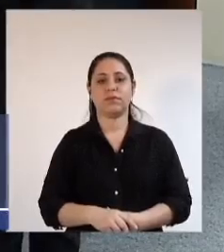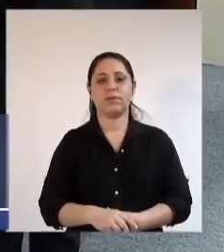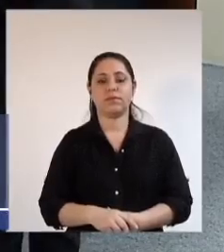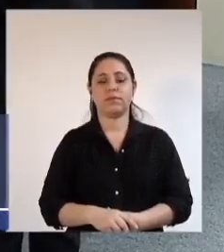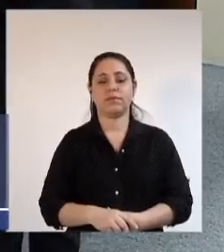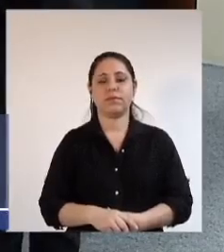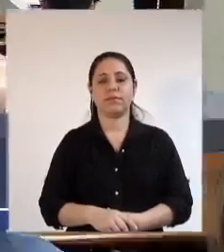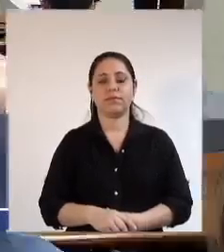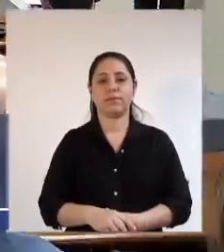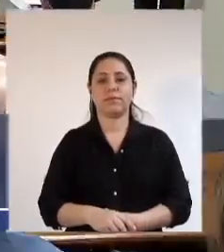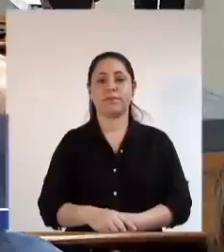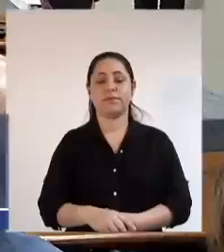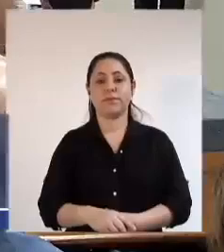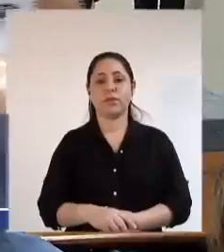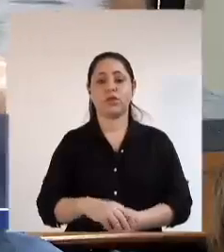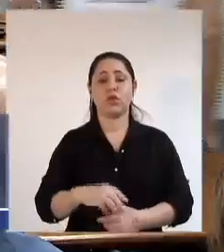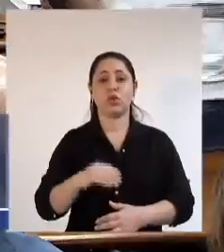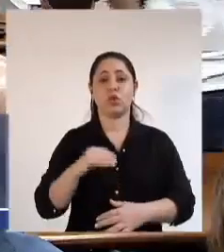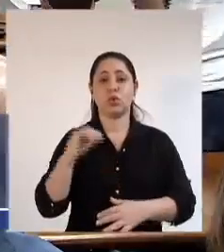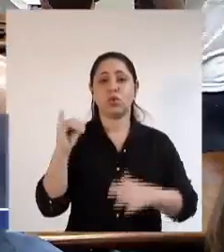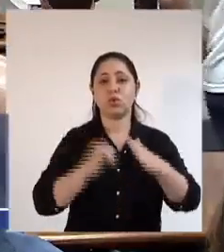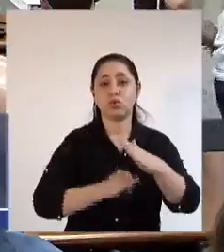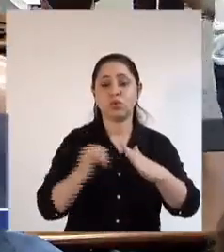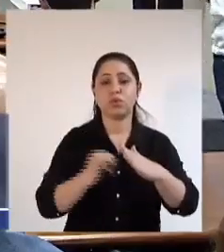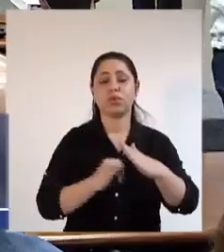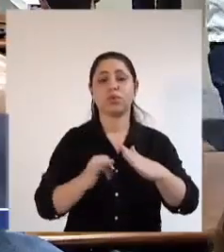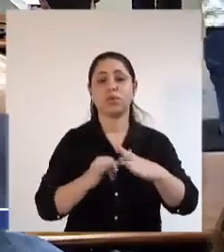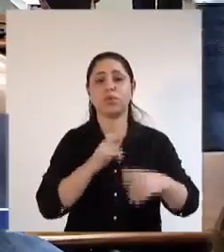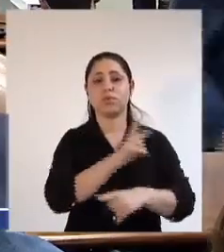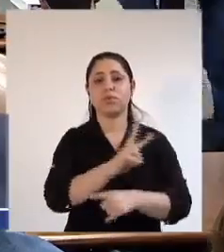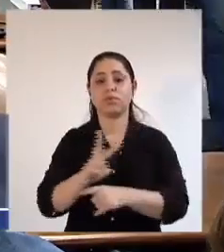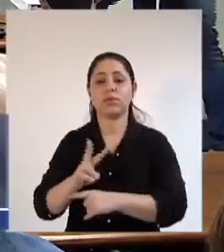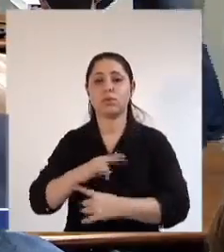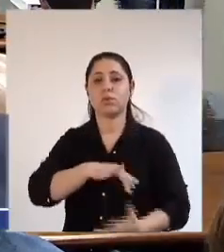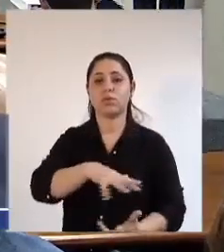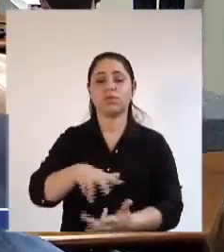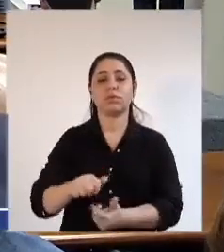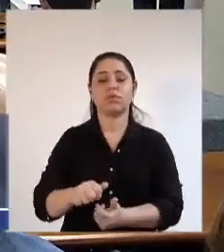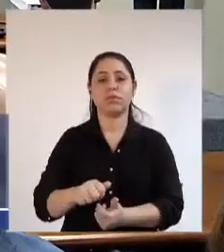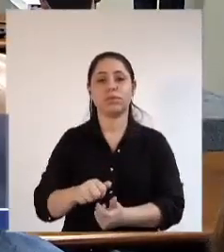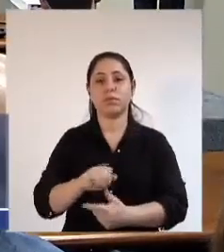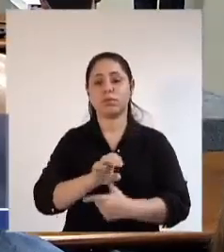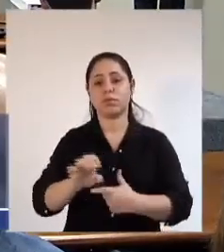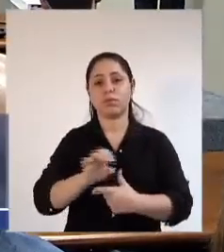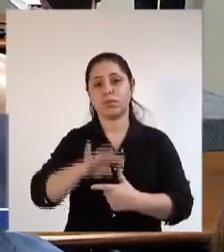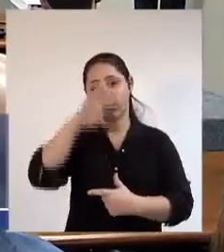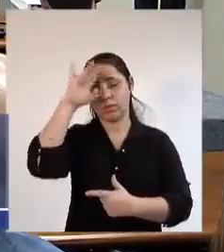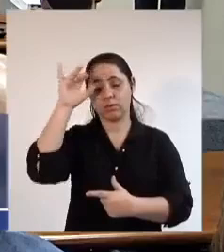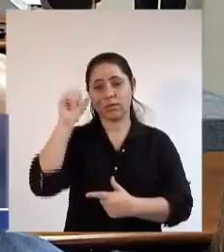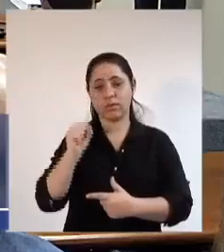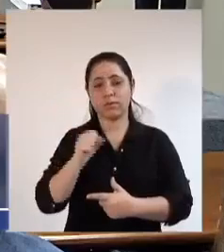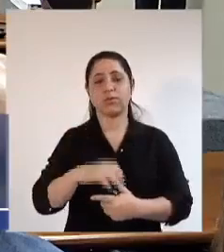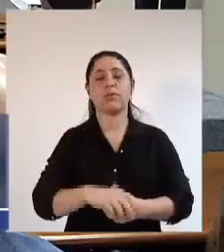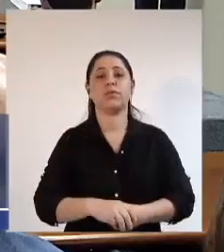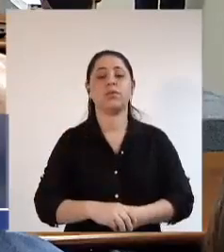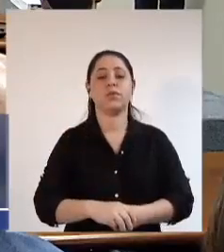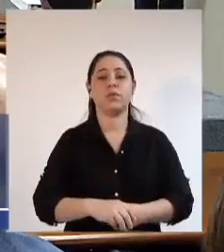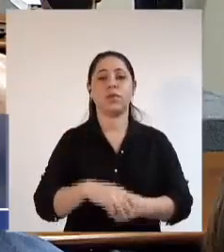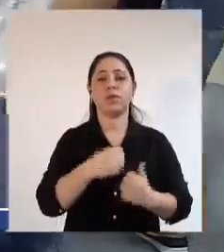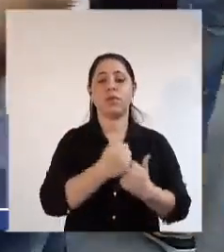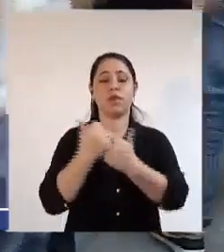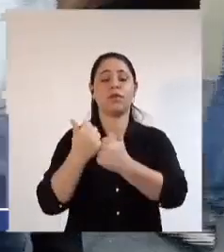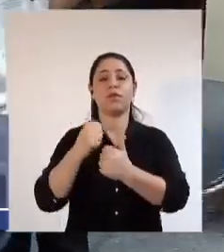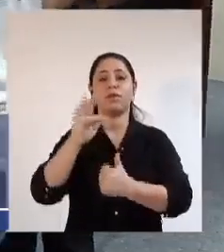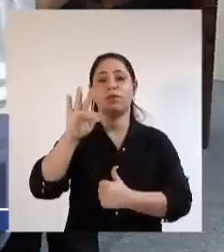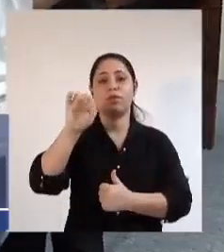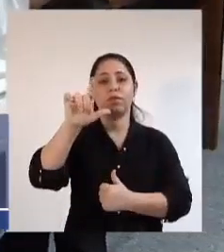pelo instituto de meio ambiente de mato grosso do sul e mais 11 leonardo tostes palma e suplente flávio nery de